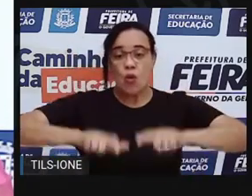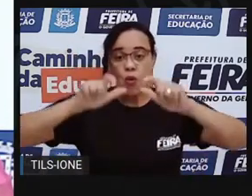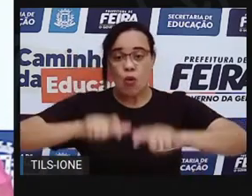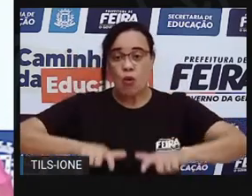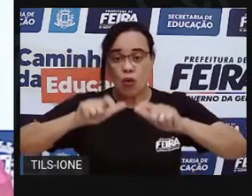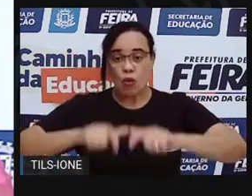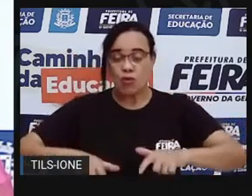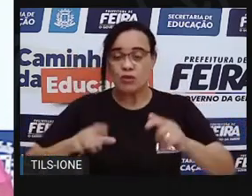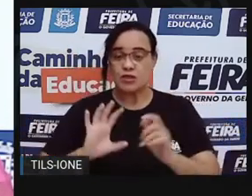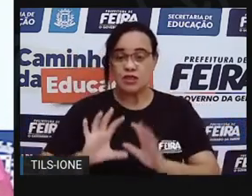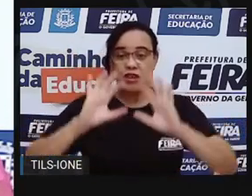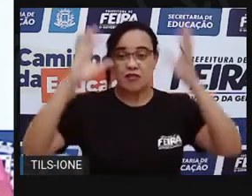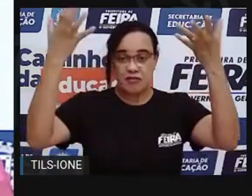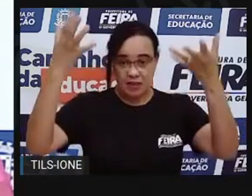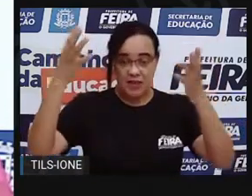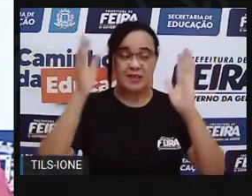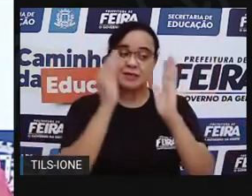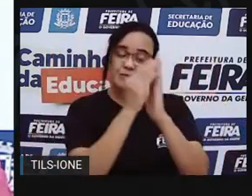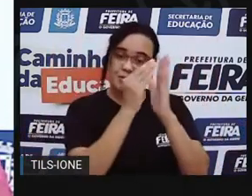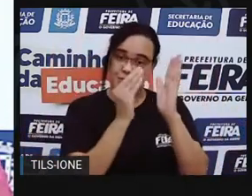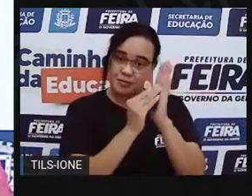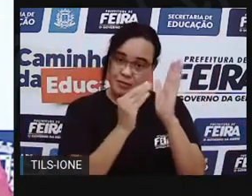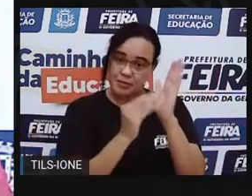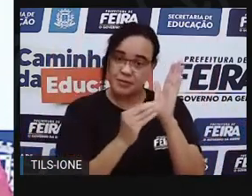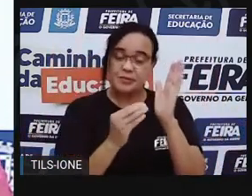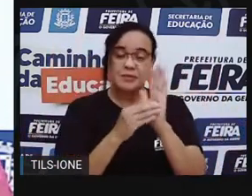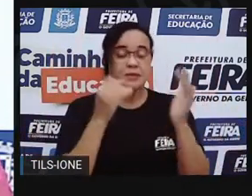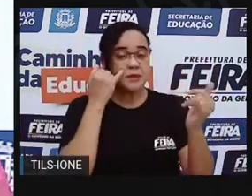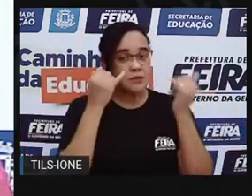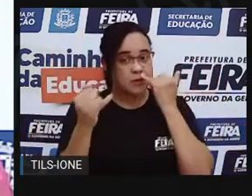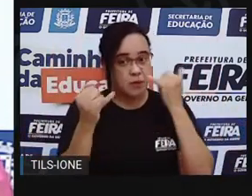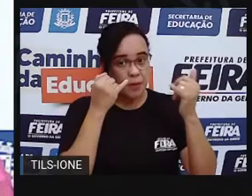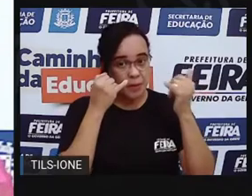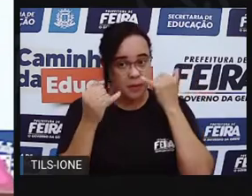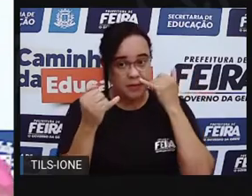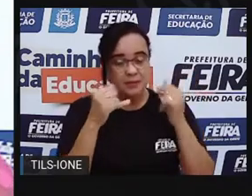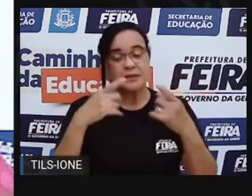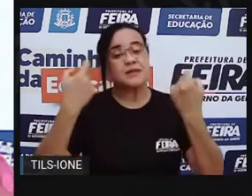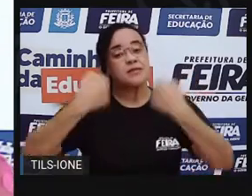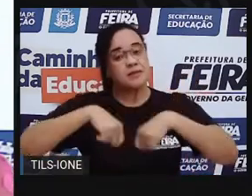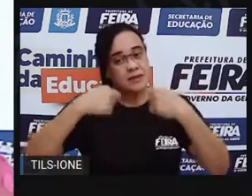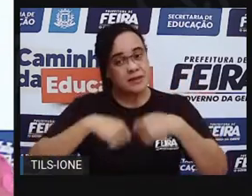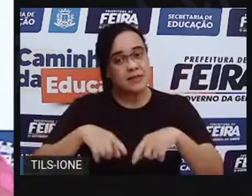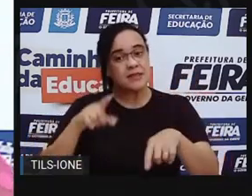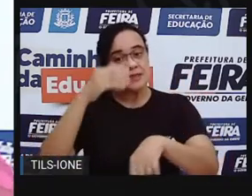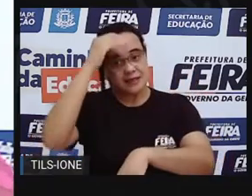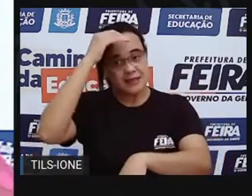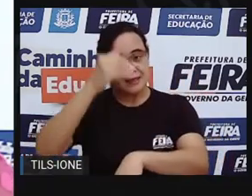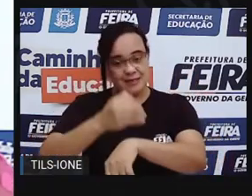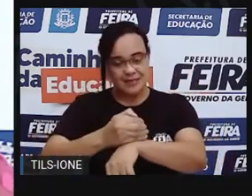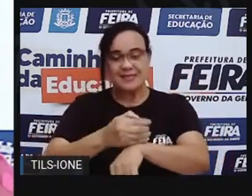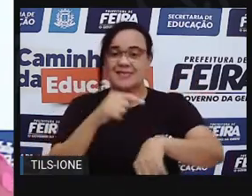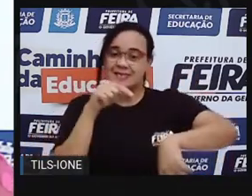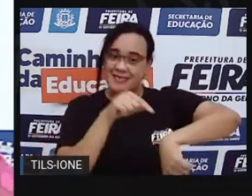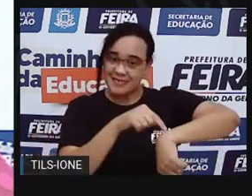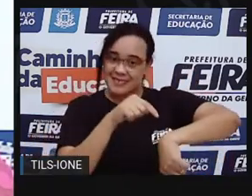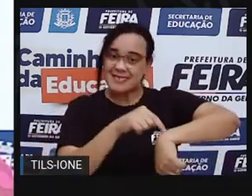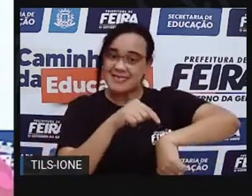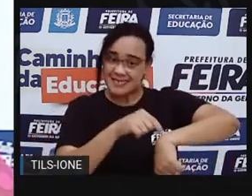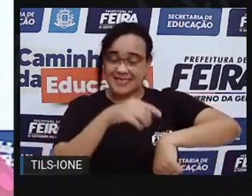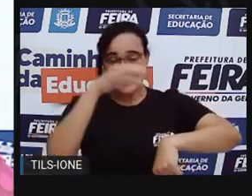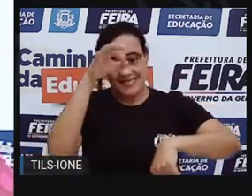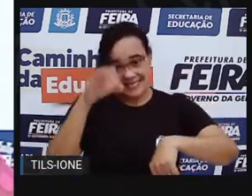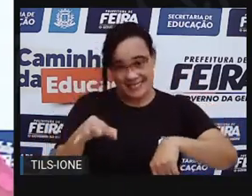ser a cerimônia desse casamento. E também precisa ter o horário, precisa ter